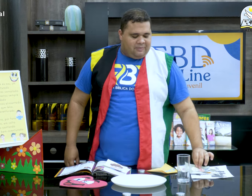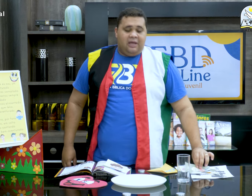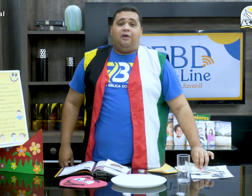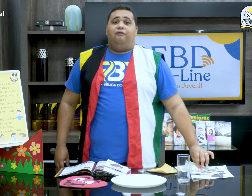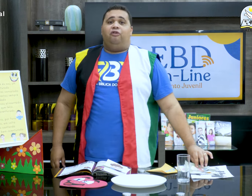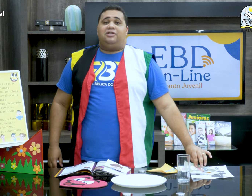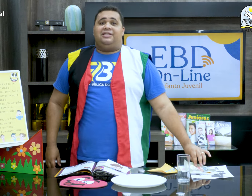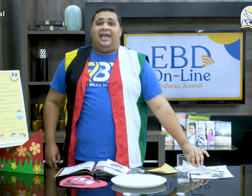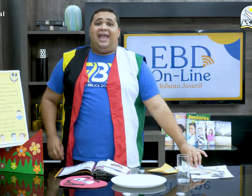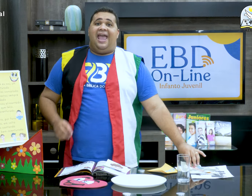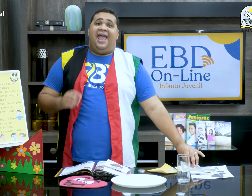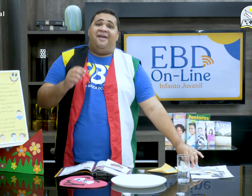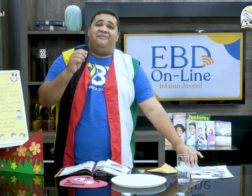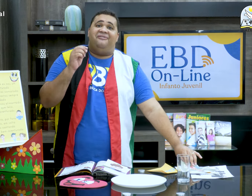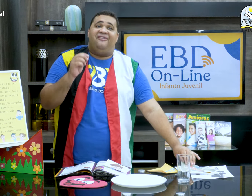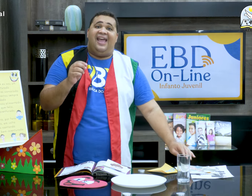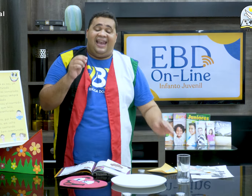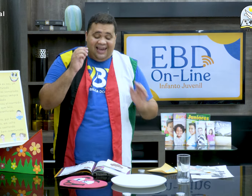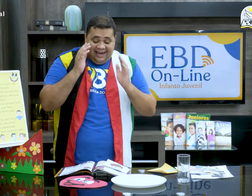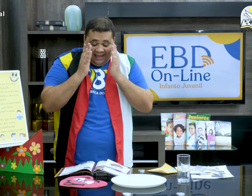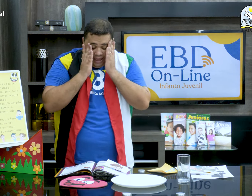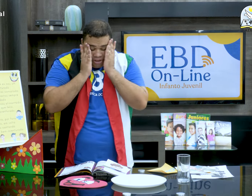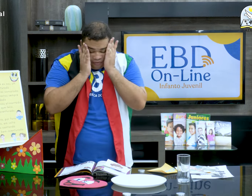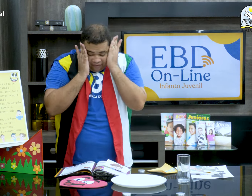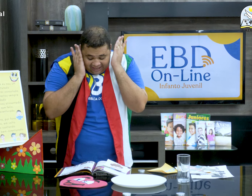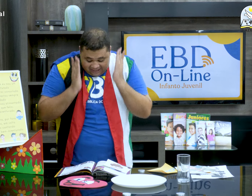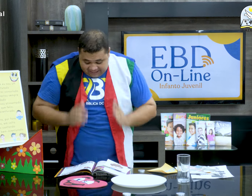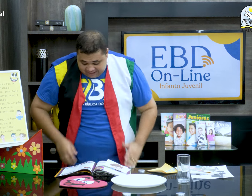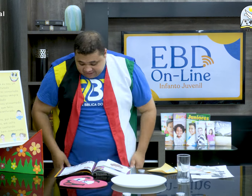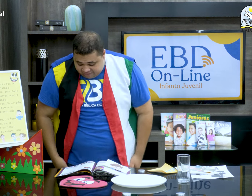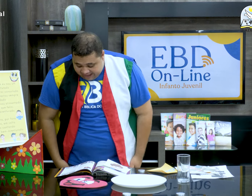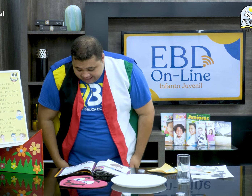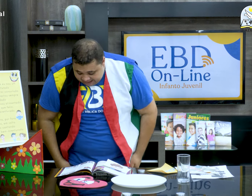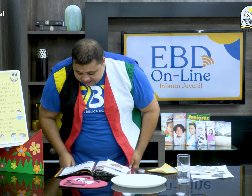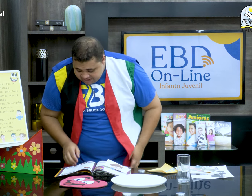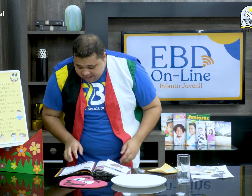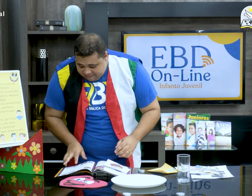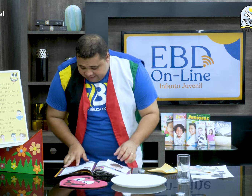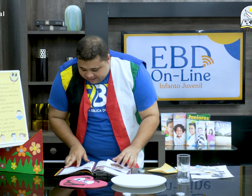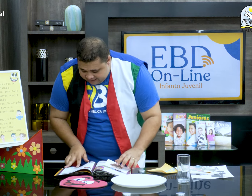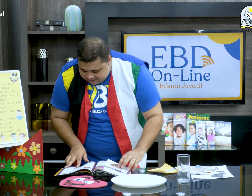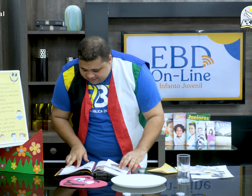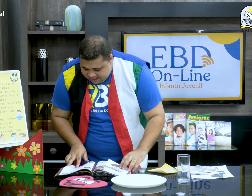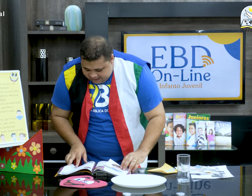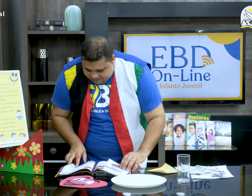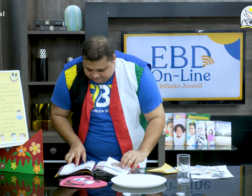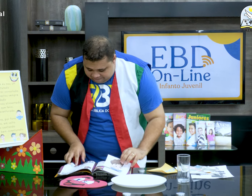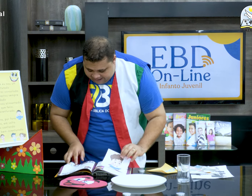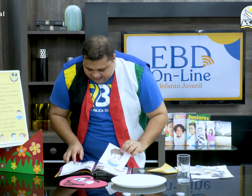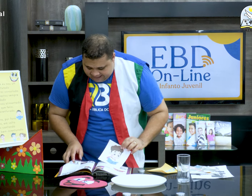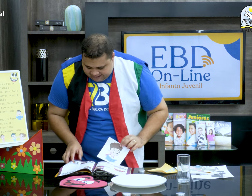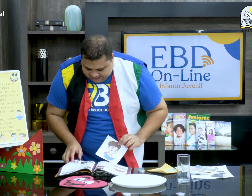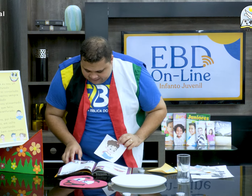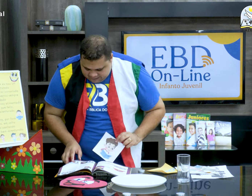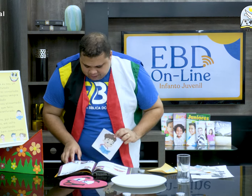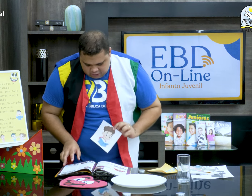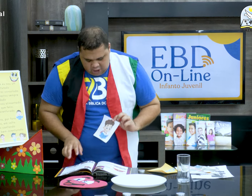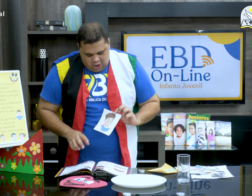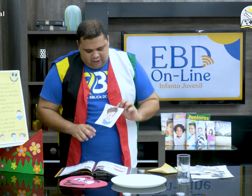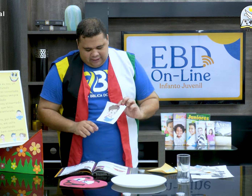criança Você é feliz feliz feliz feliz e